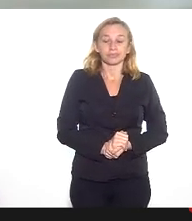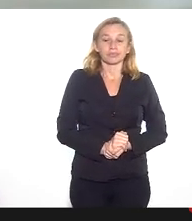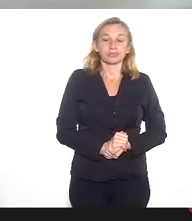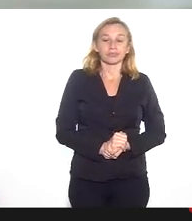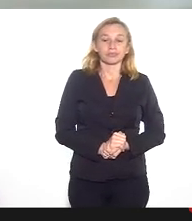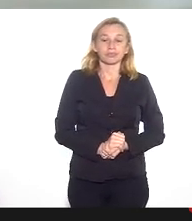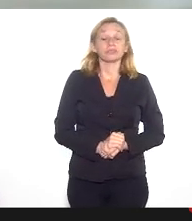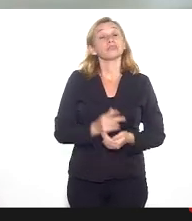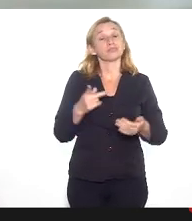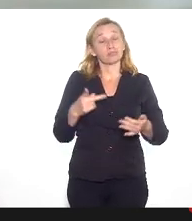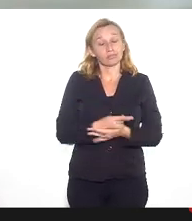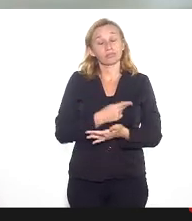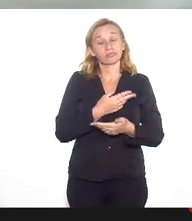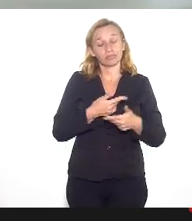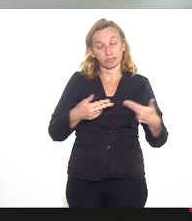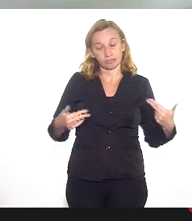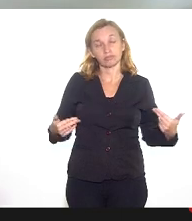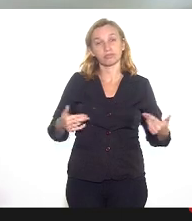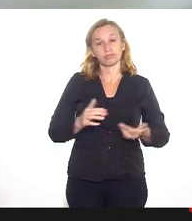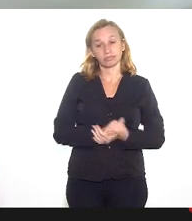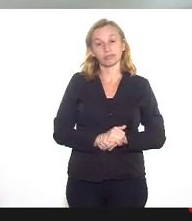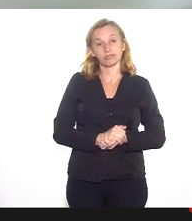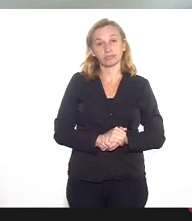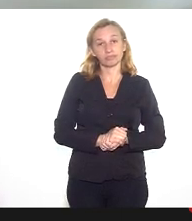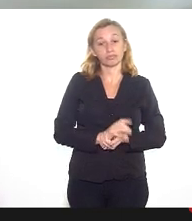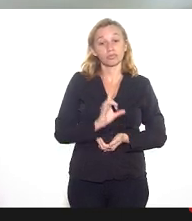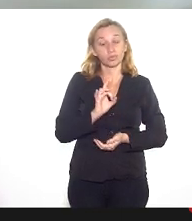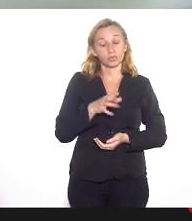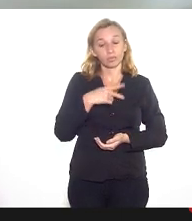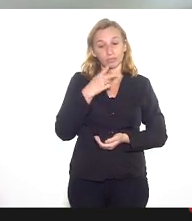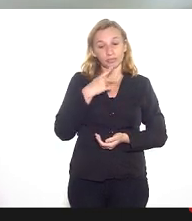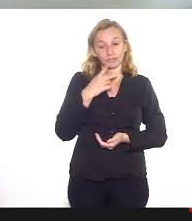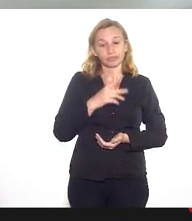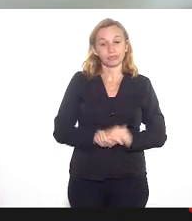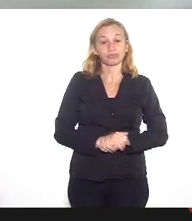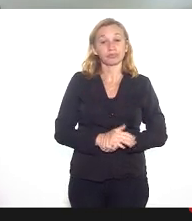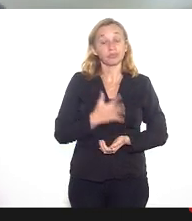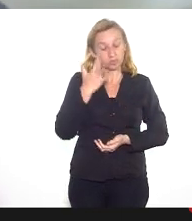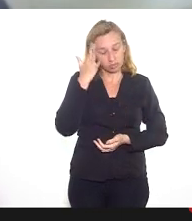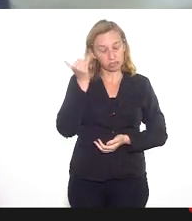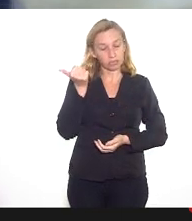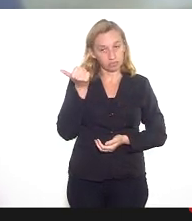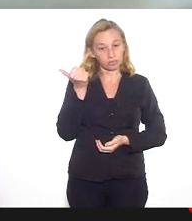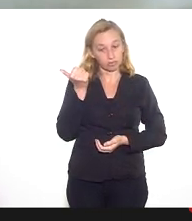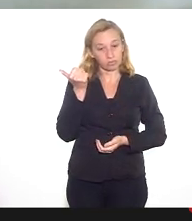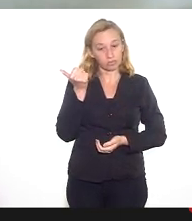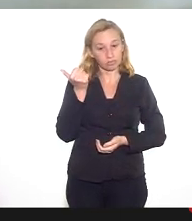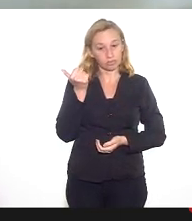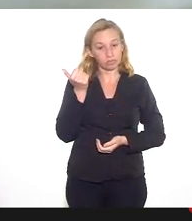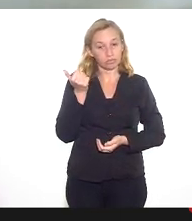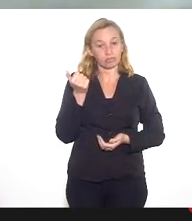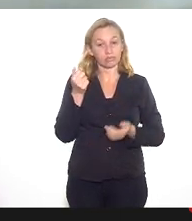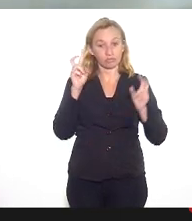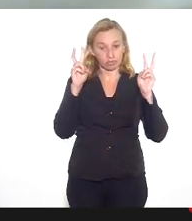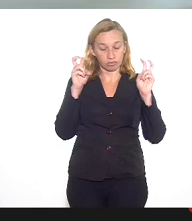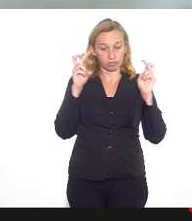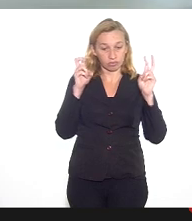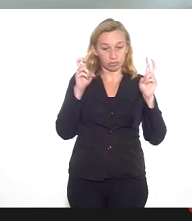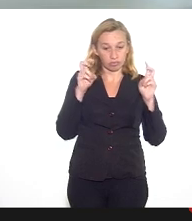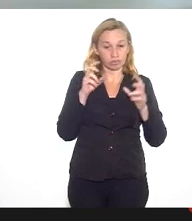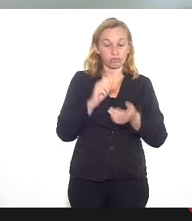Já ocorreu diversas vezes. Então, só para assinalar que eu sei que o que rege a matéria é a Resolução